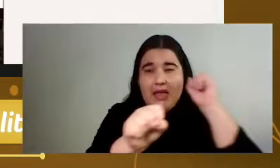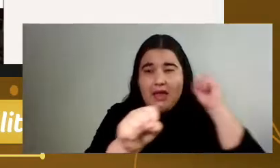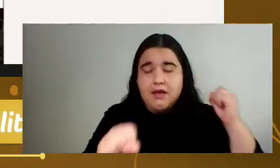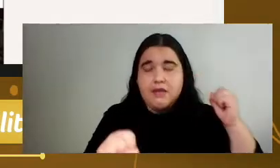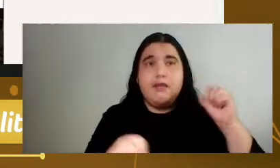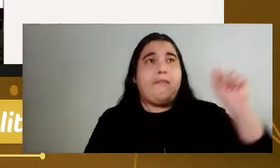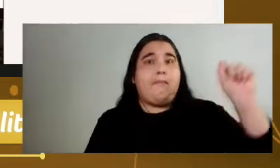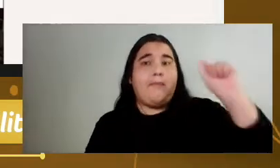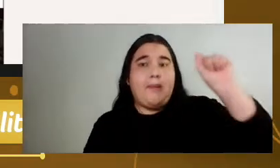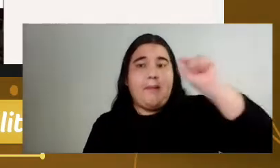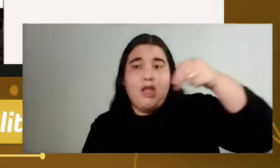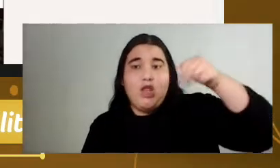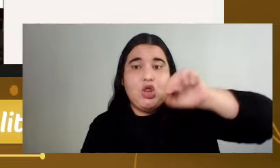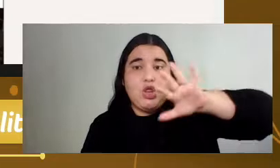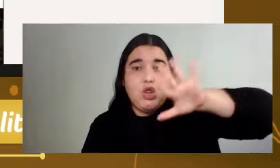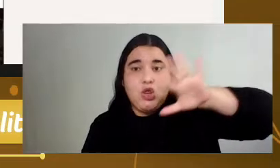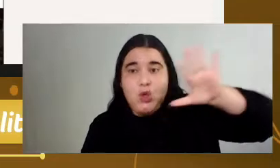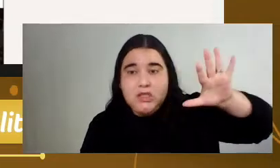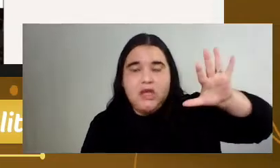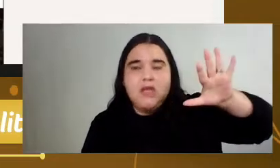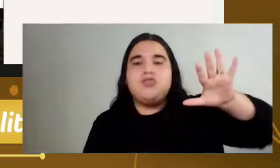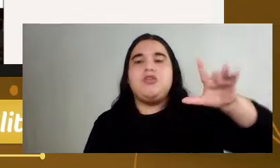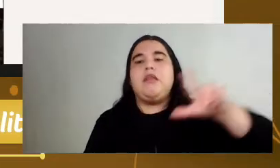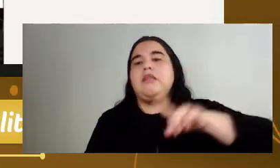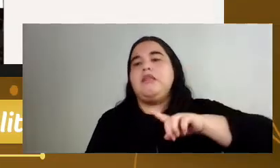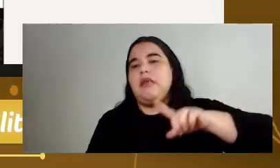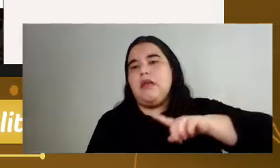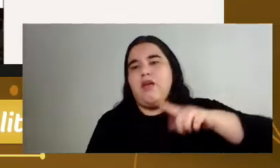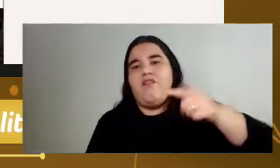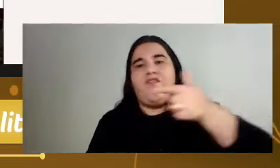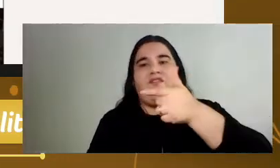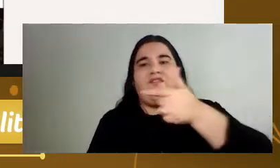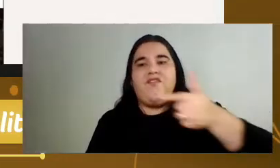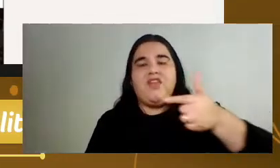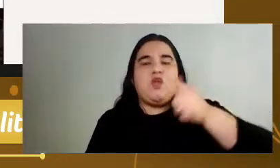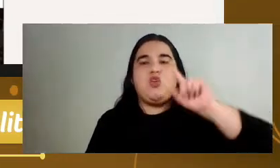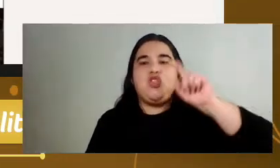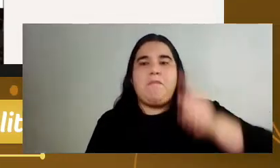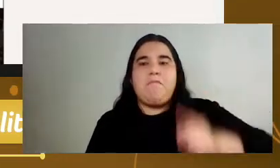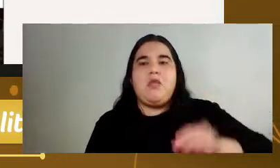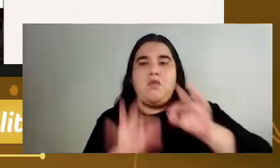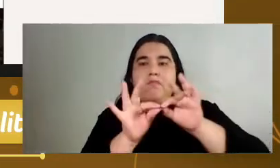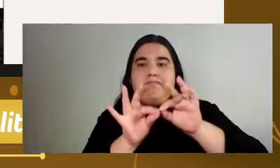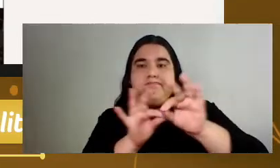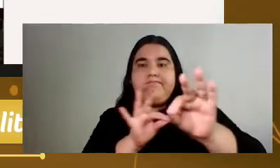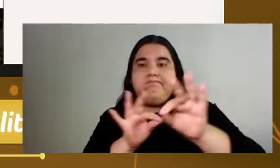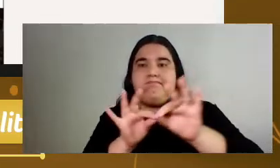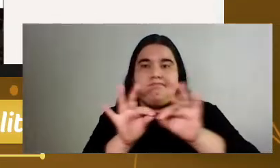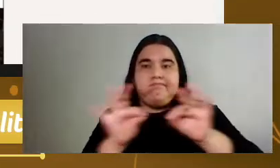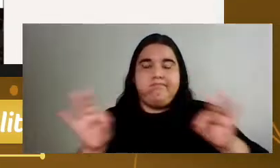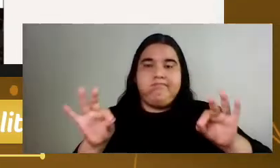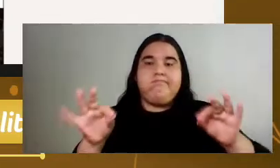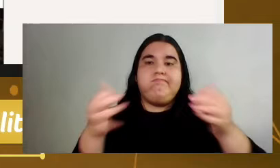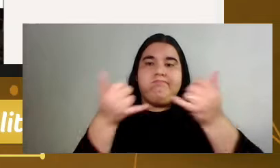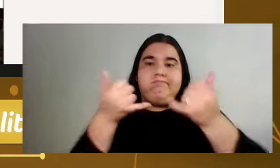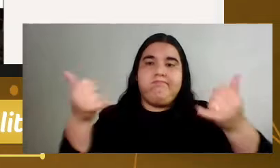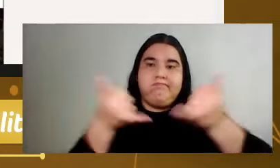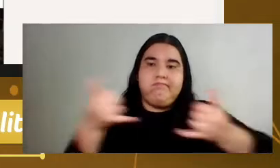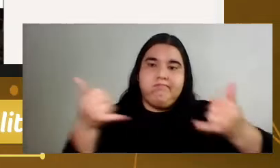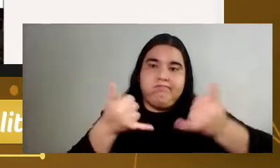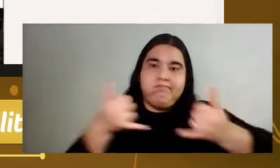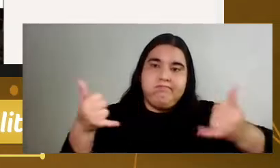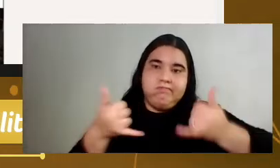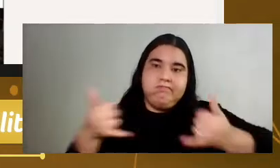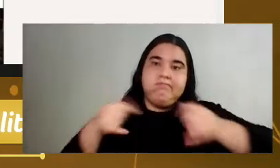Nordeste, tem mais de quase 22 mil quilômetros de linha de transmissão, quase 8 mil quilômetros de borda de